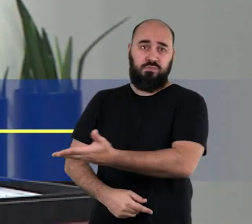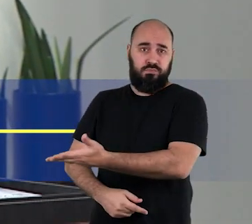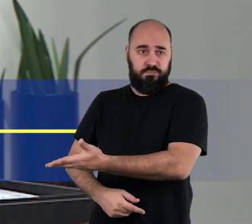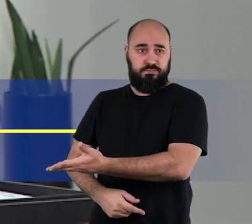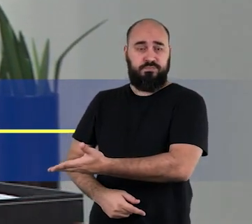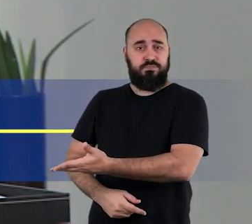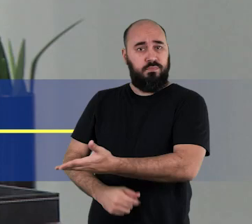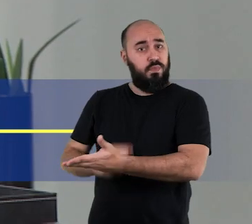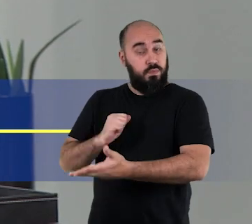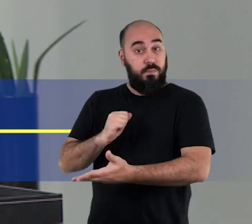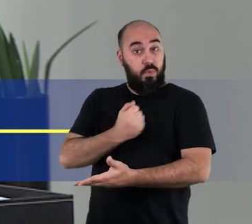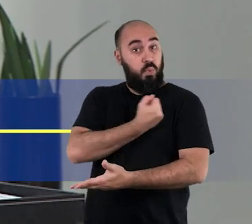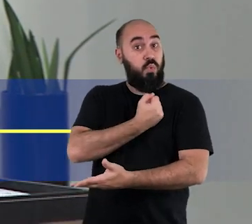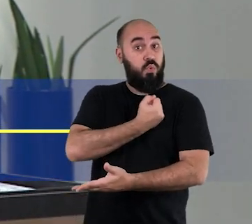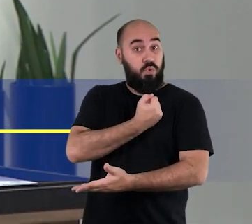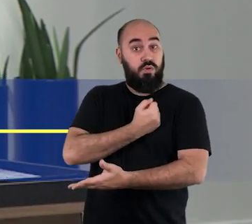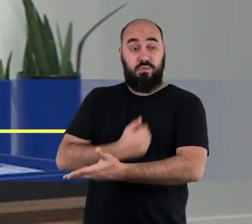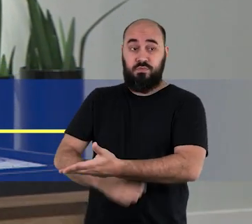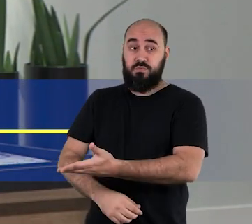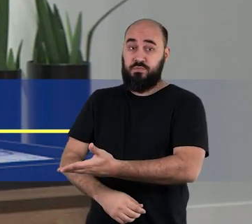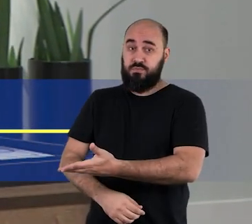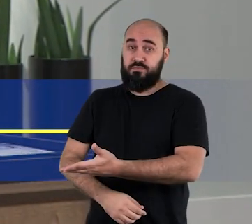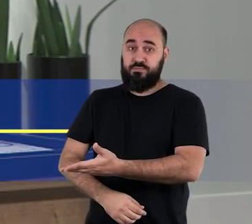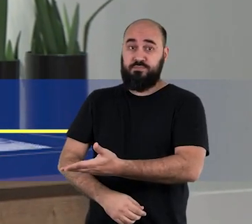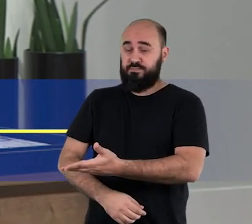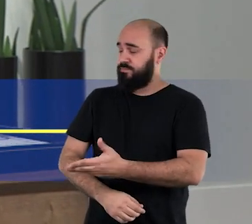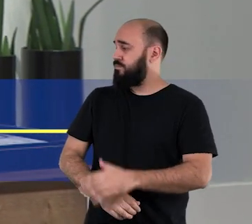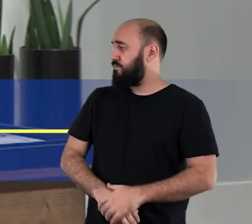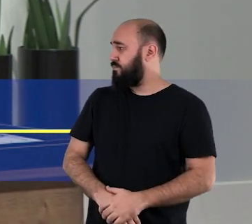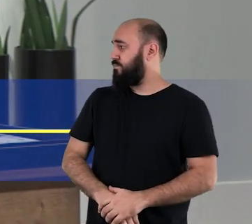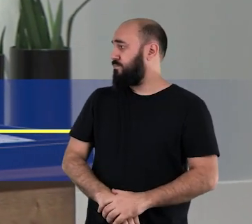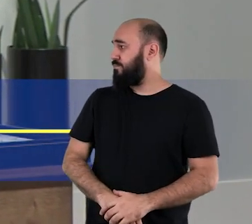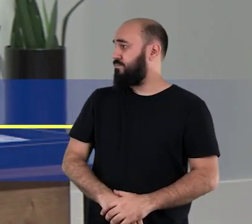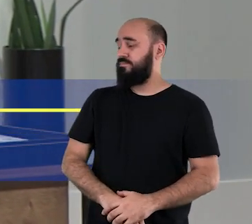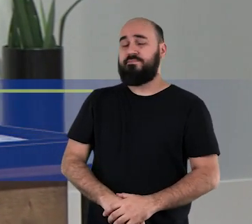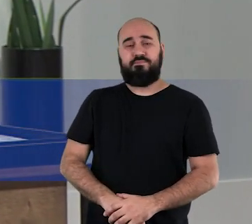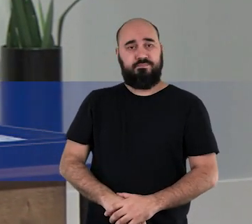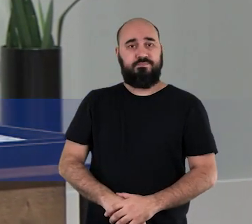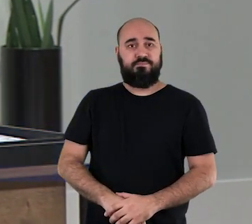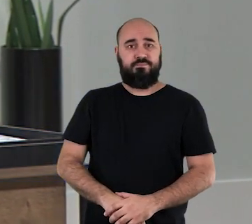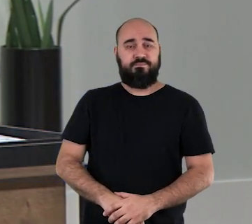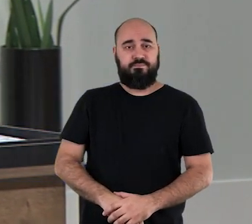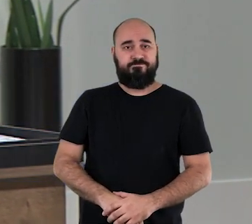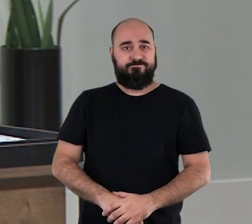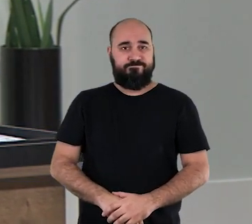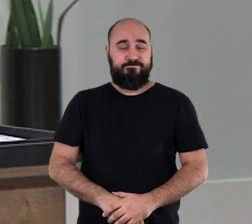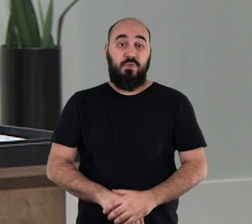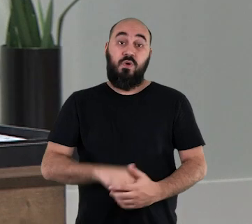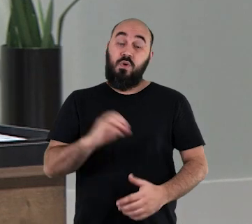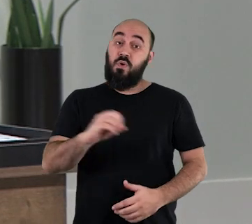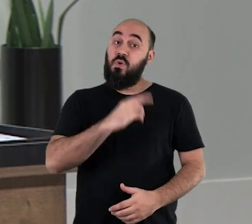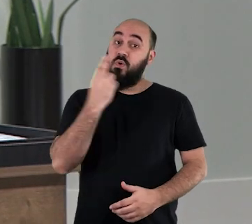operadora 12 21 27 31 21. Você liga para a gente sempre no horário comercial, tá bom? Outra opção é você